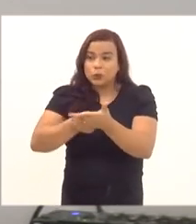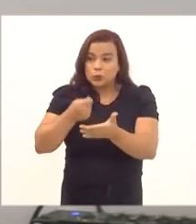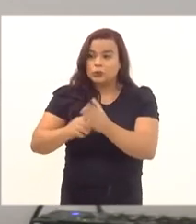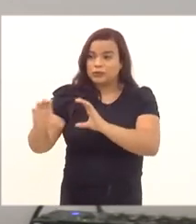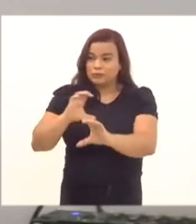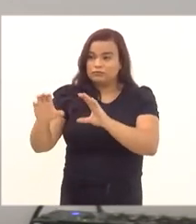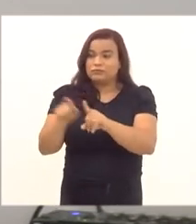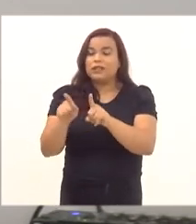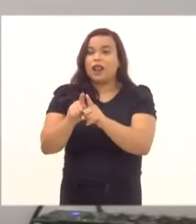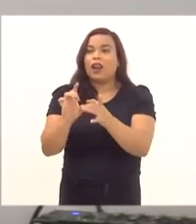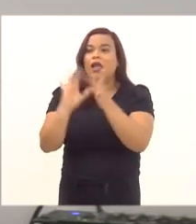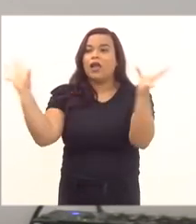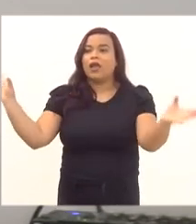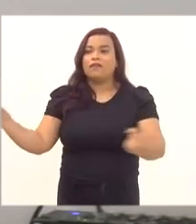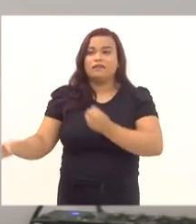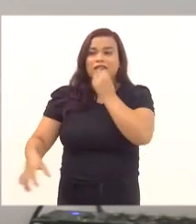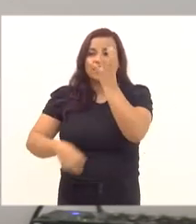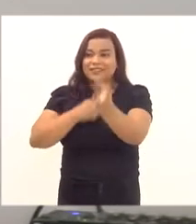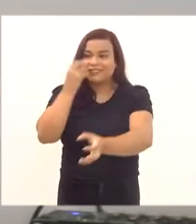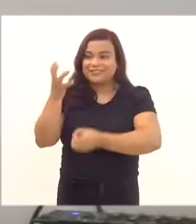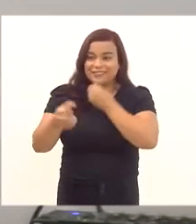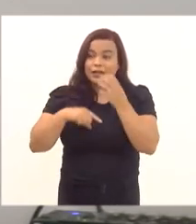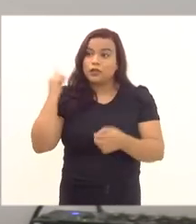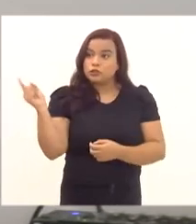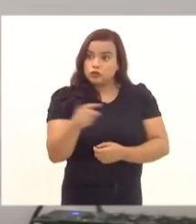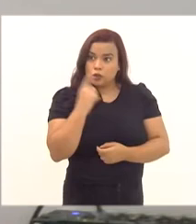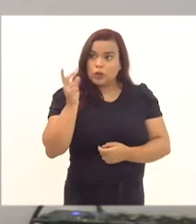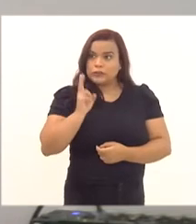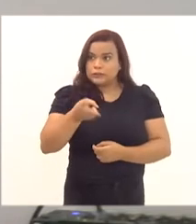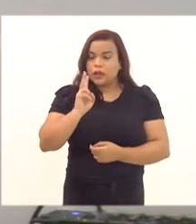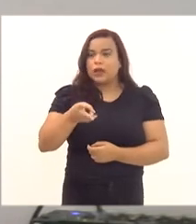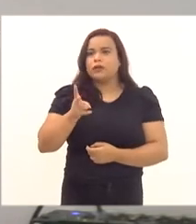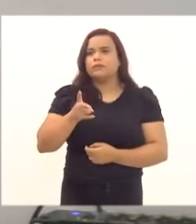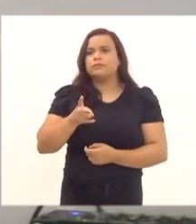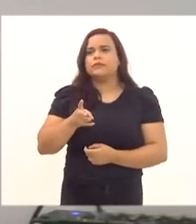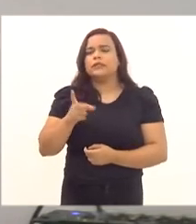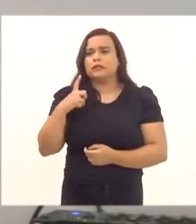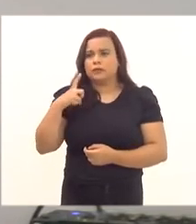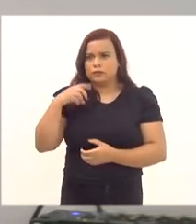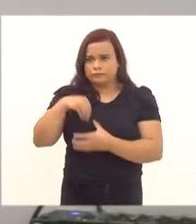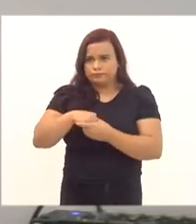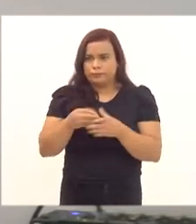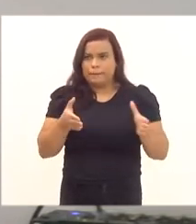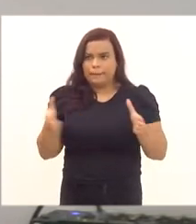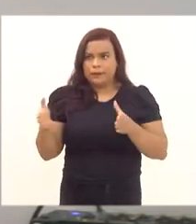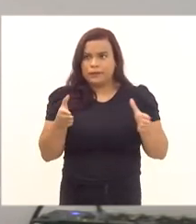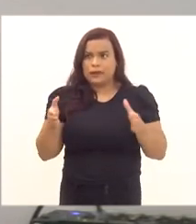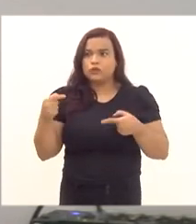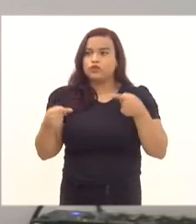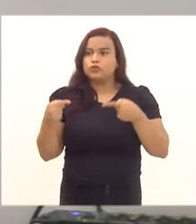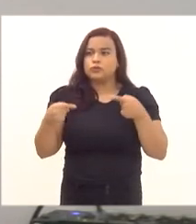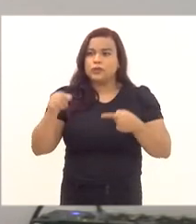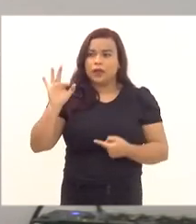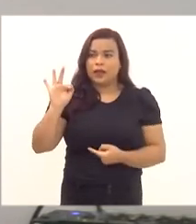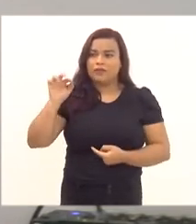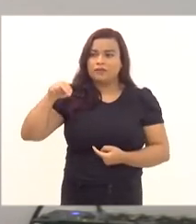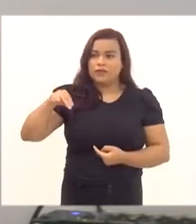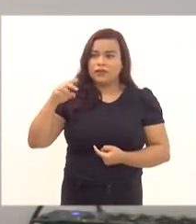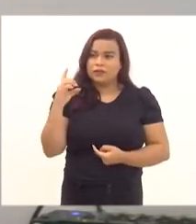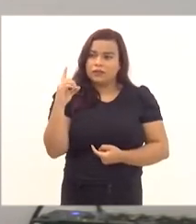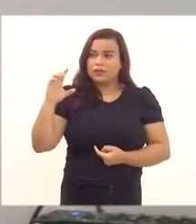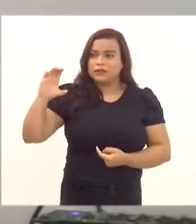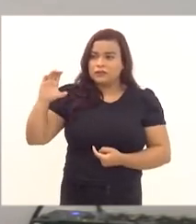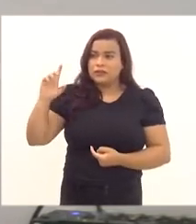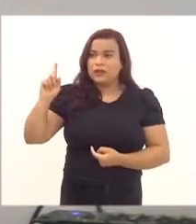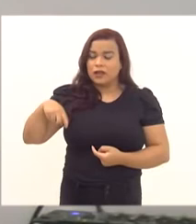liberdade de expressão é nós fomos muito introduzido seu mandato na nas discussões e descer né da